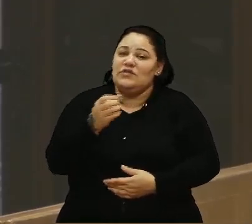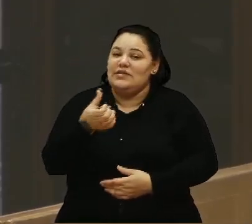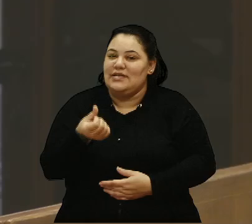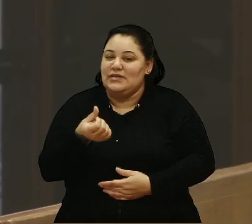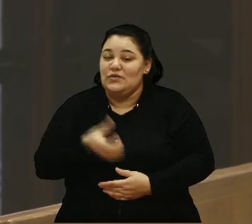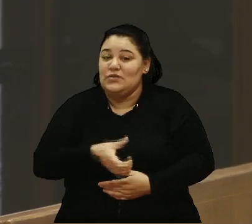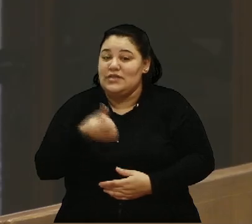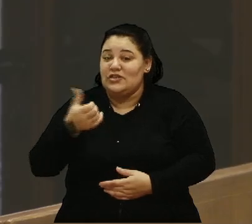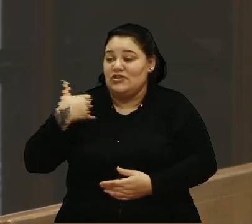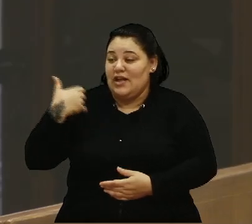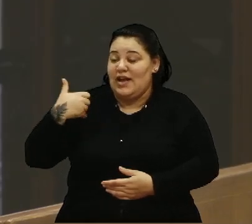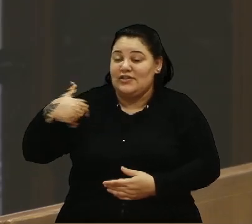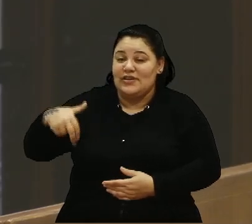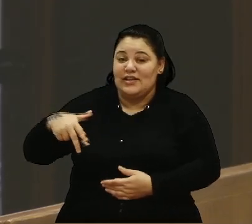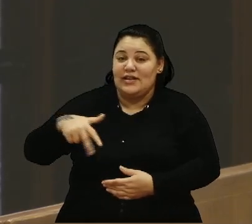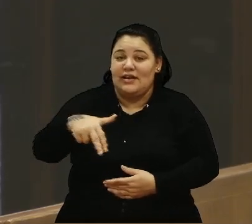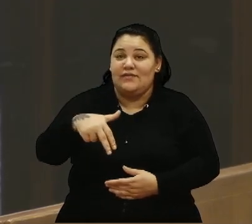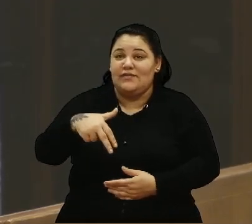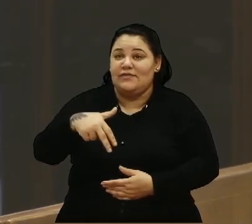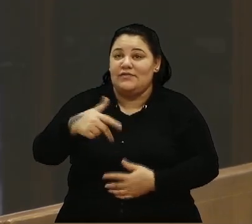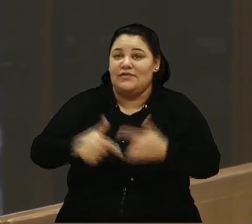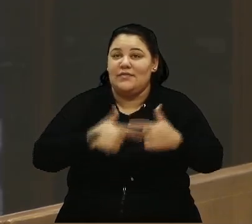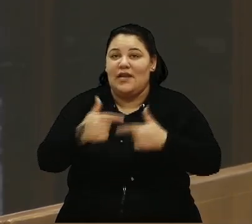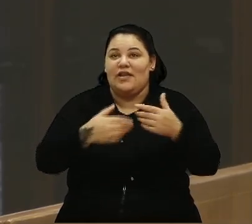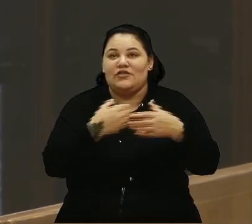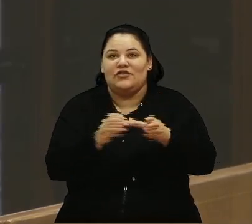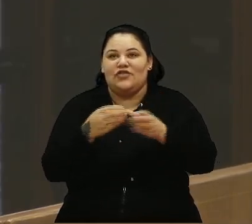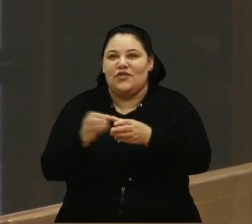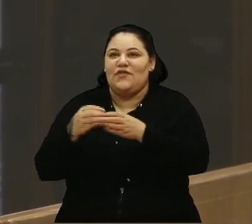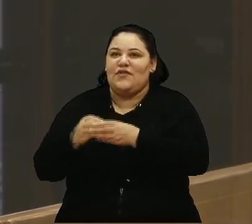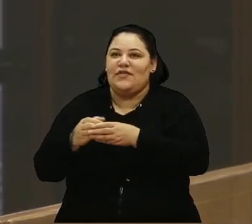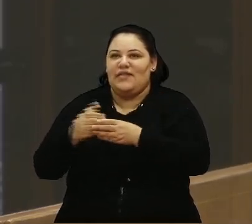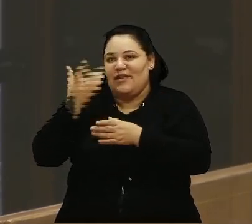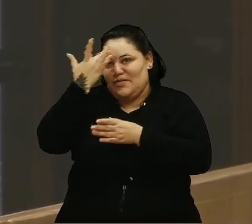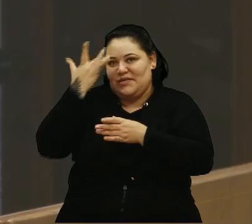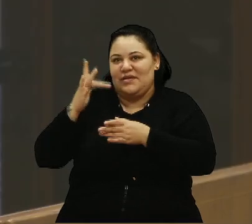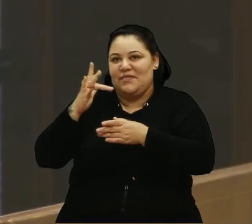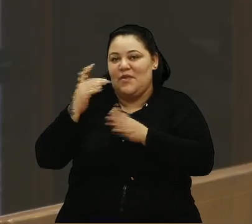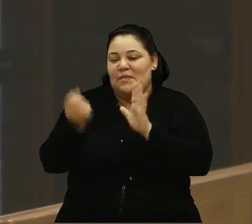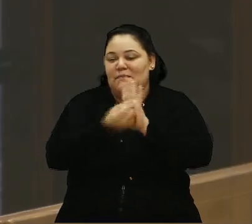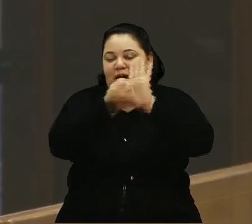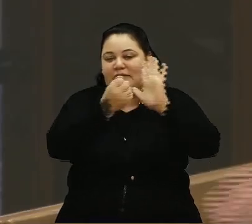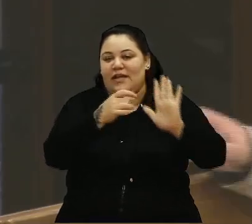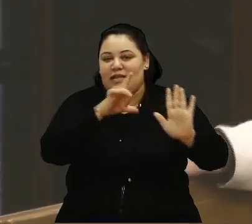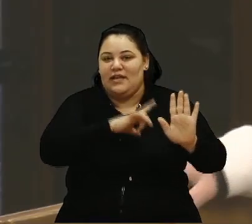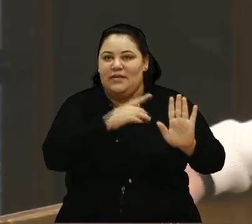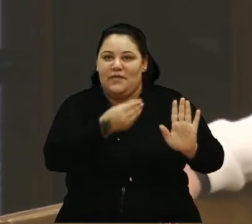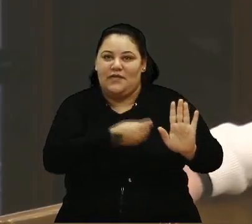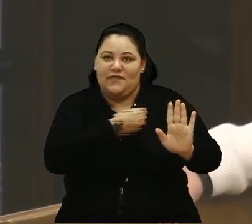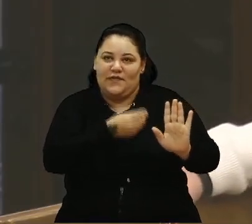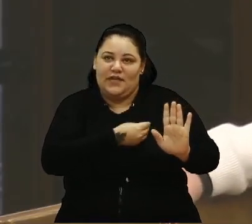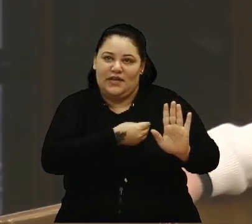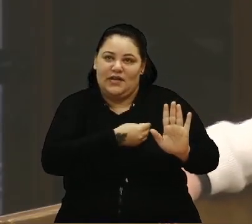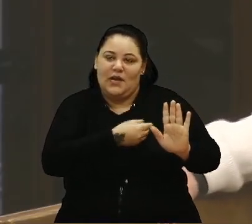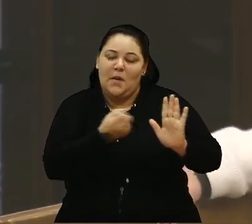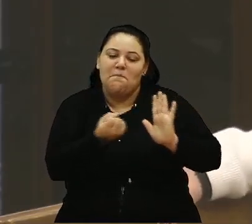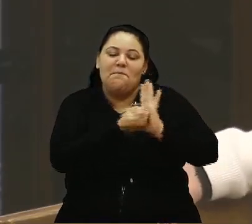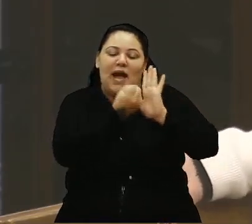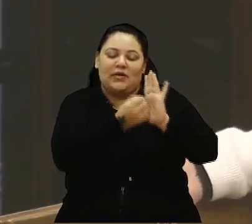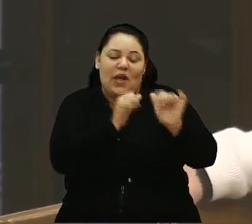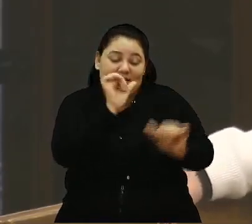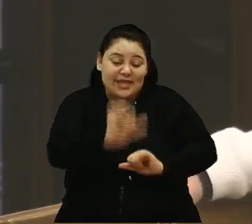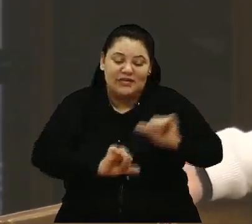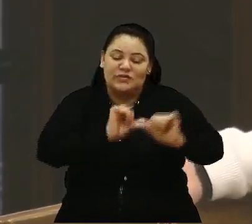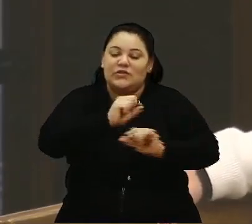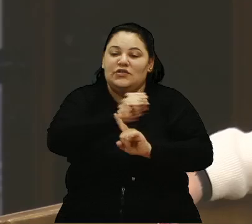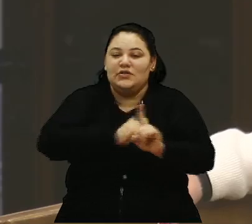primeira vez num serviço de convivência e não sabia o impacto que aquilo teria na sua vida. Então, o impacto, a transformação social